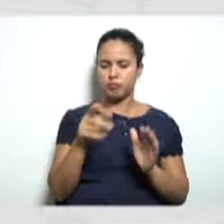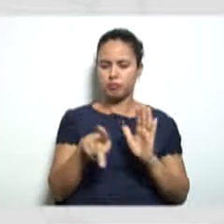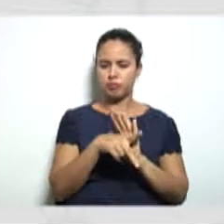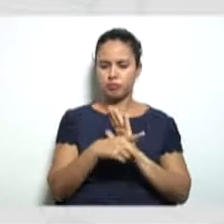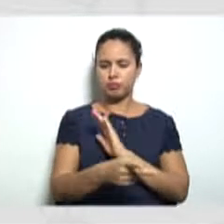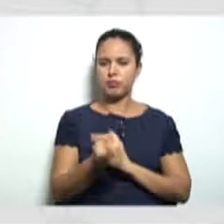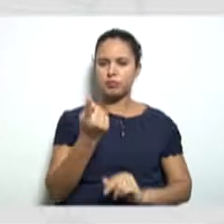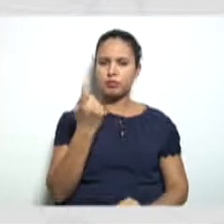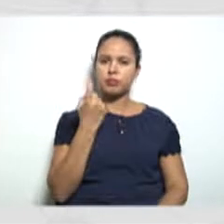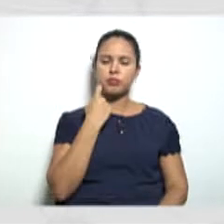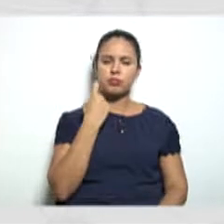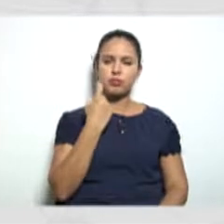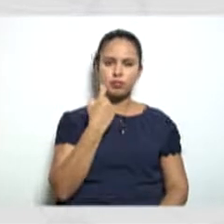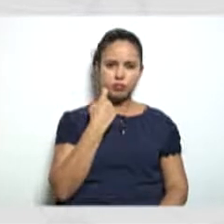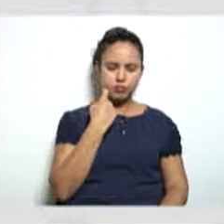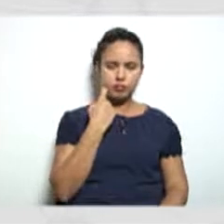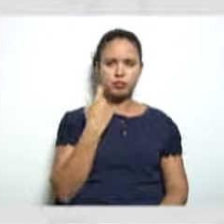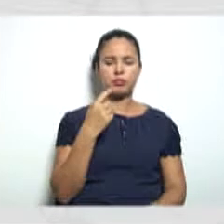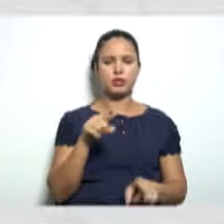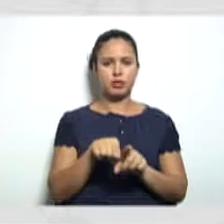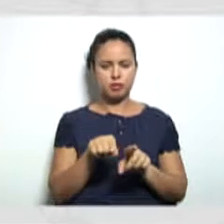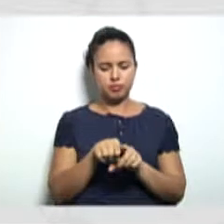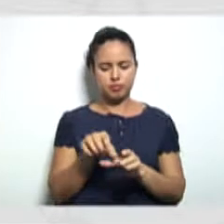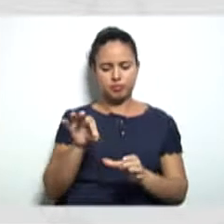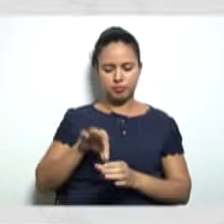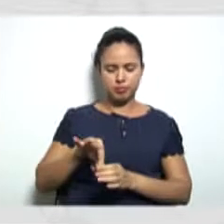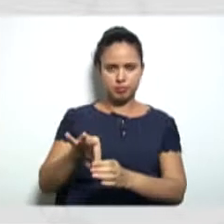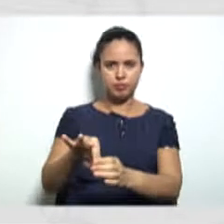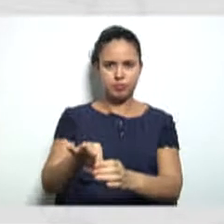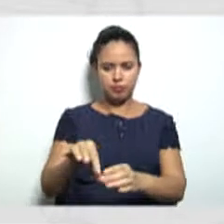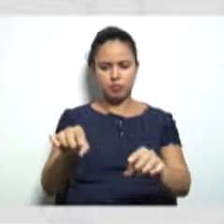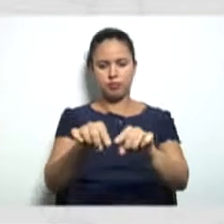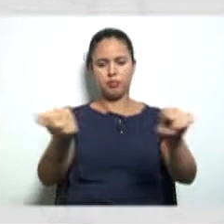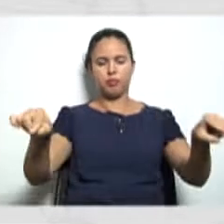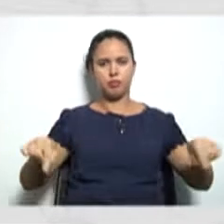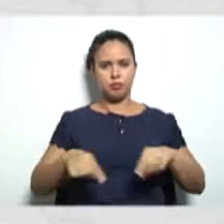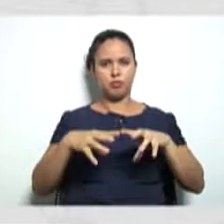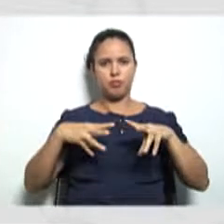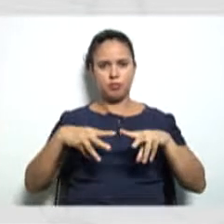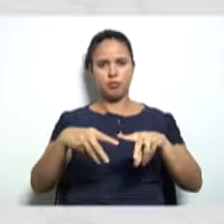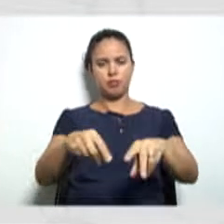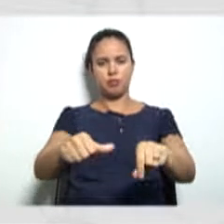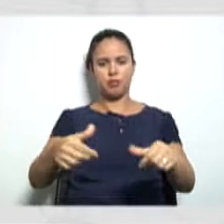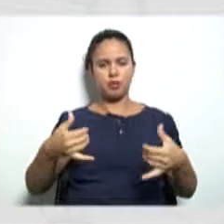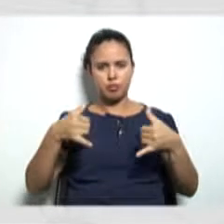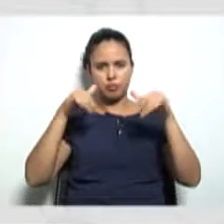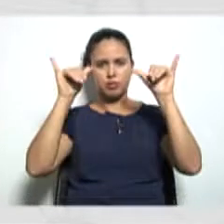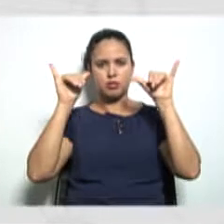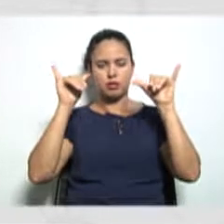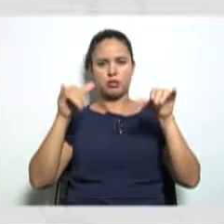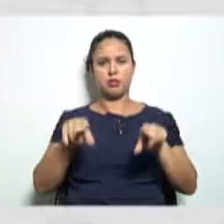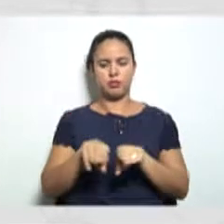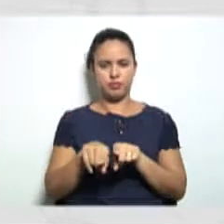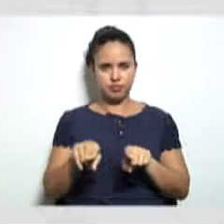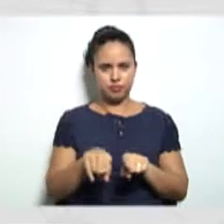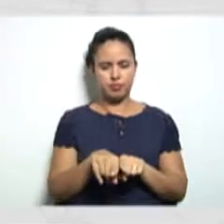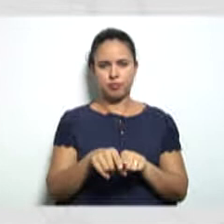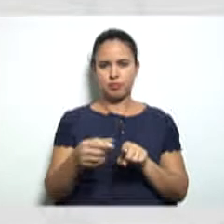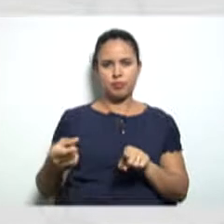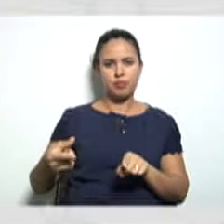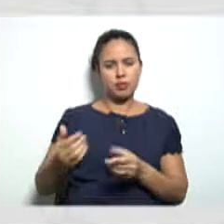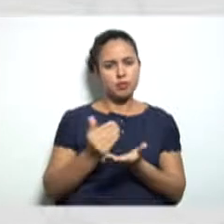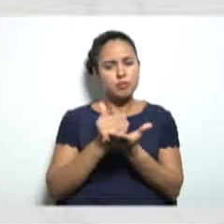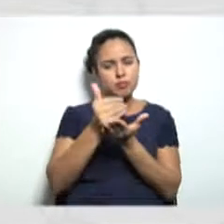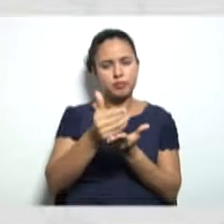gente está falando sementes para semear os pastos para o gado, ou sementes para começar a nova plantação,